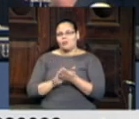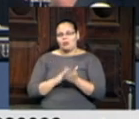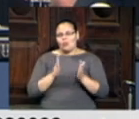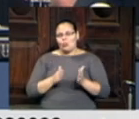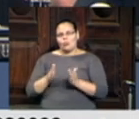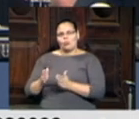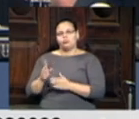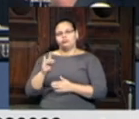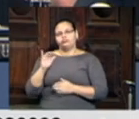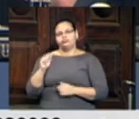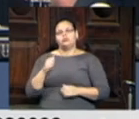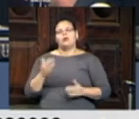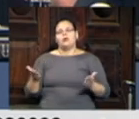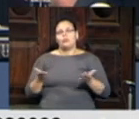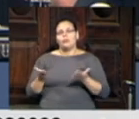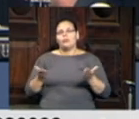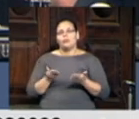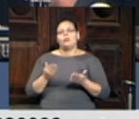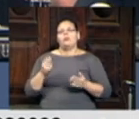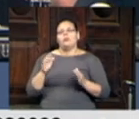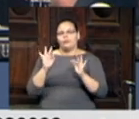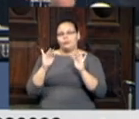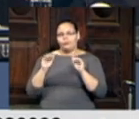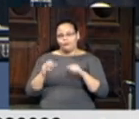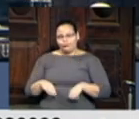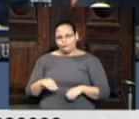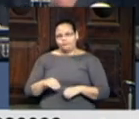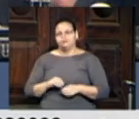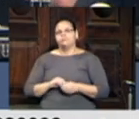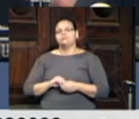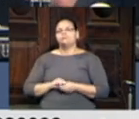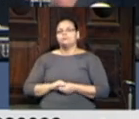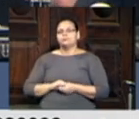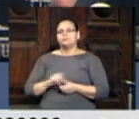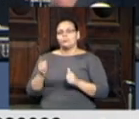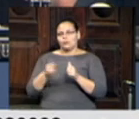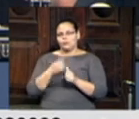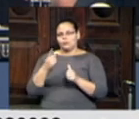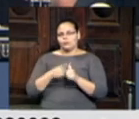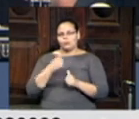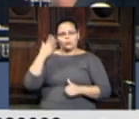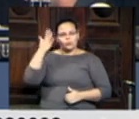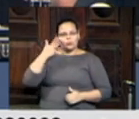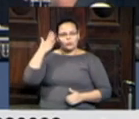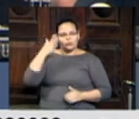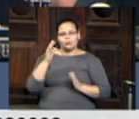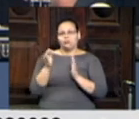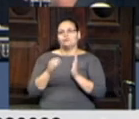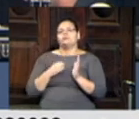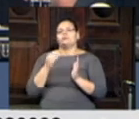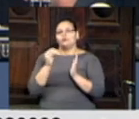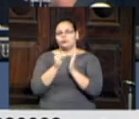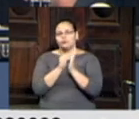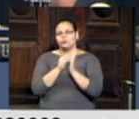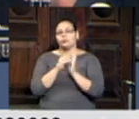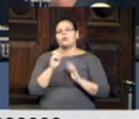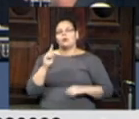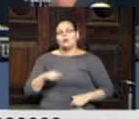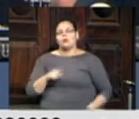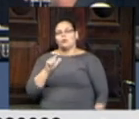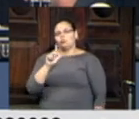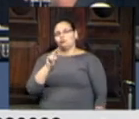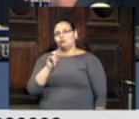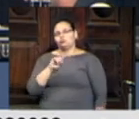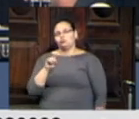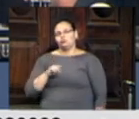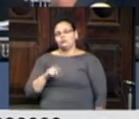ordem do dia, passa-se ao expediente final. Primeiro orador inscrito é o nobre deputado Luiz Paulo.